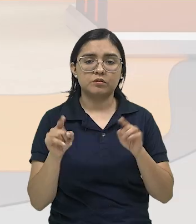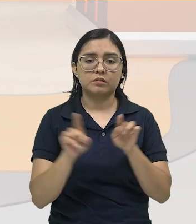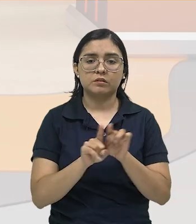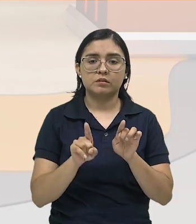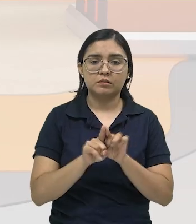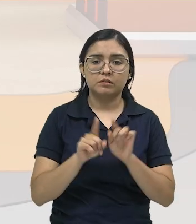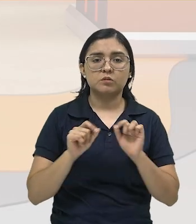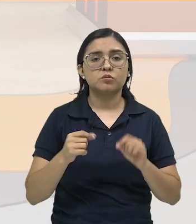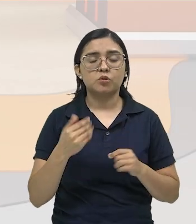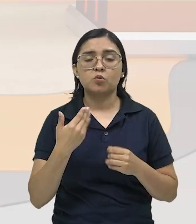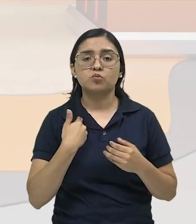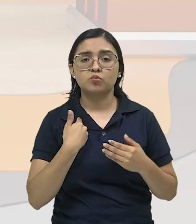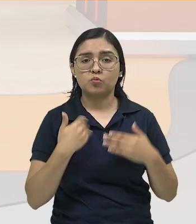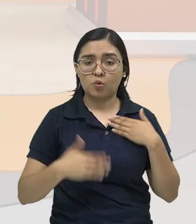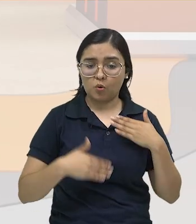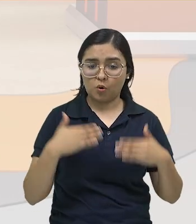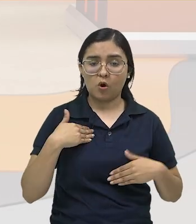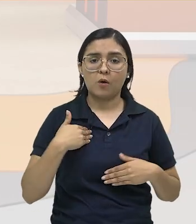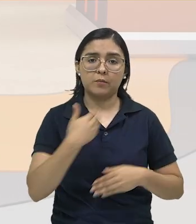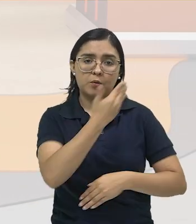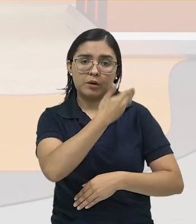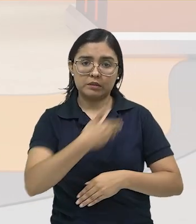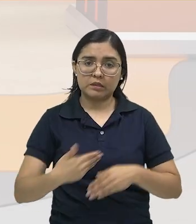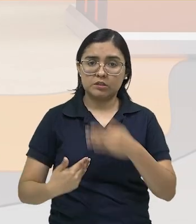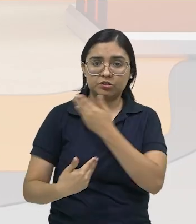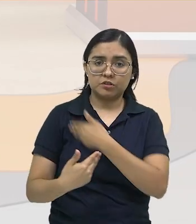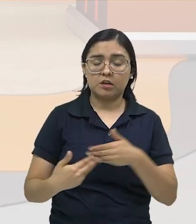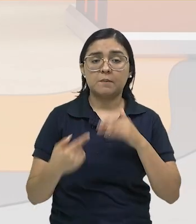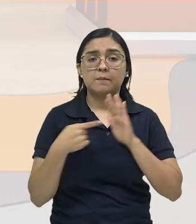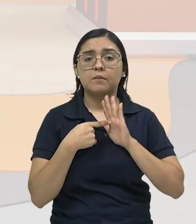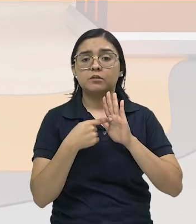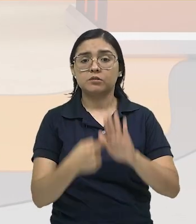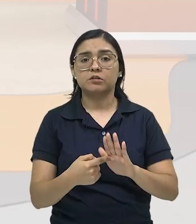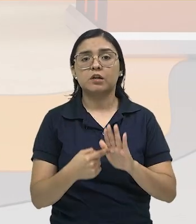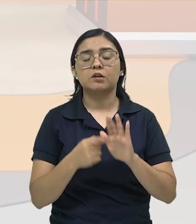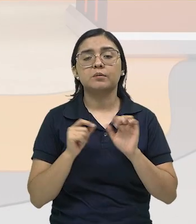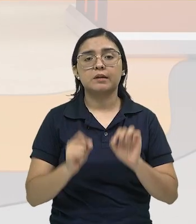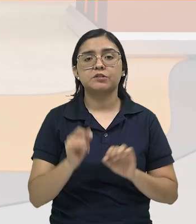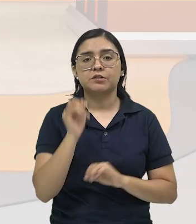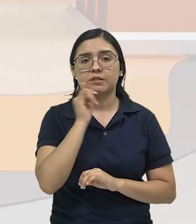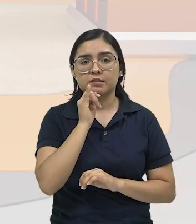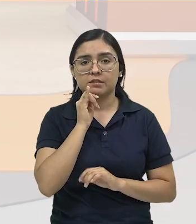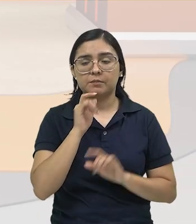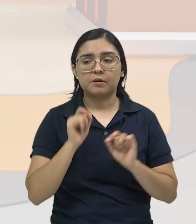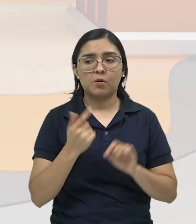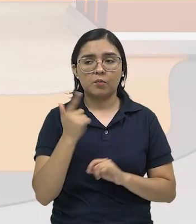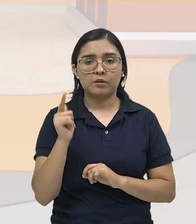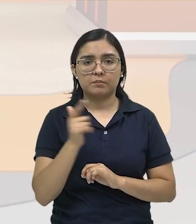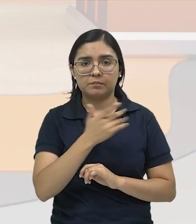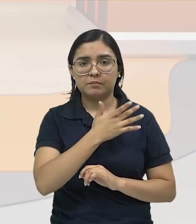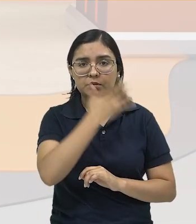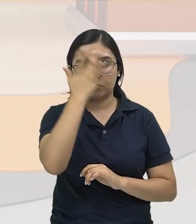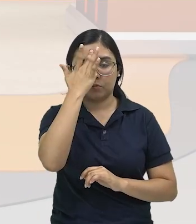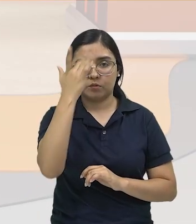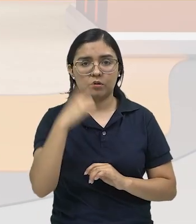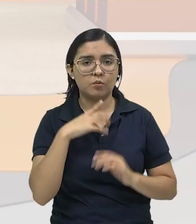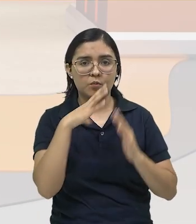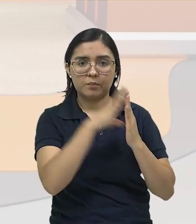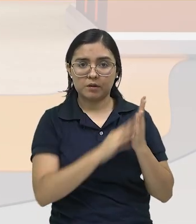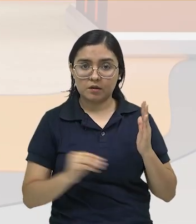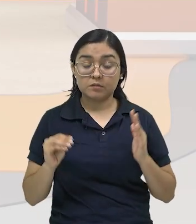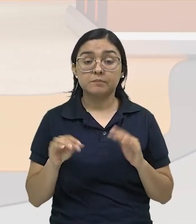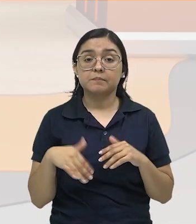ó, esquartejados e colocados à amostra para servir de exemplo para que isso não voltasse a se repetir. Tá